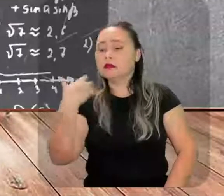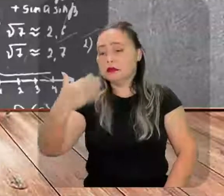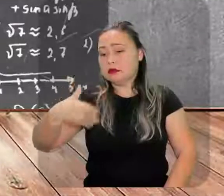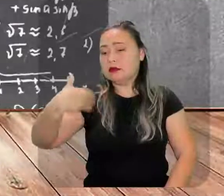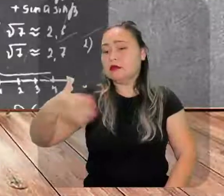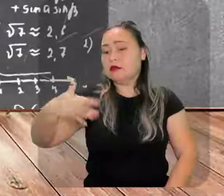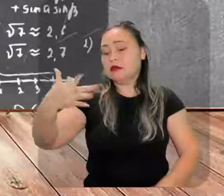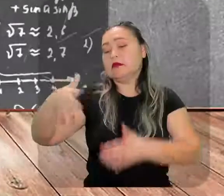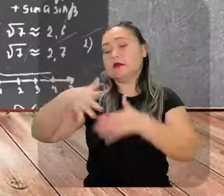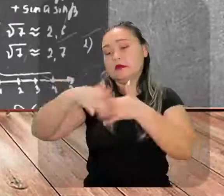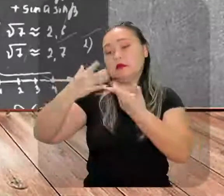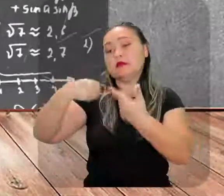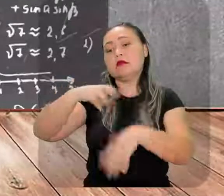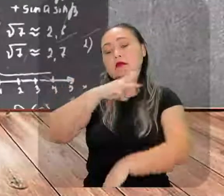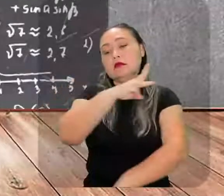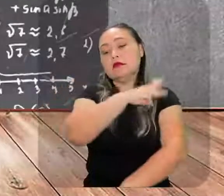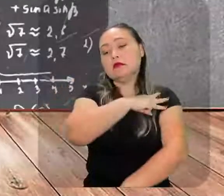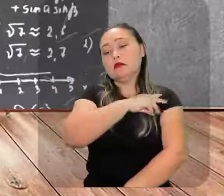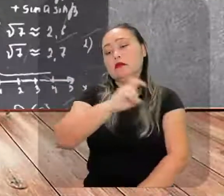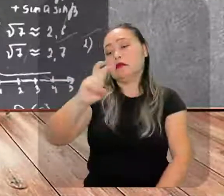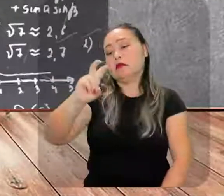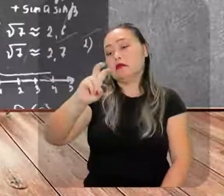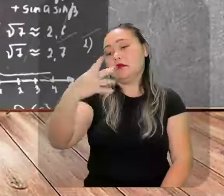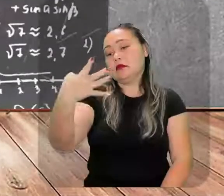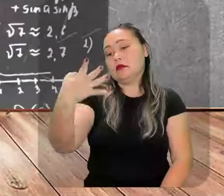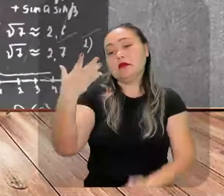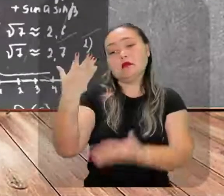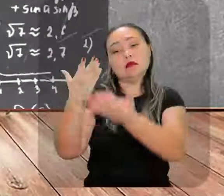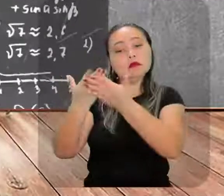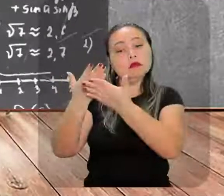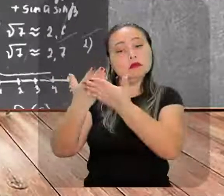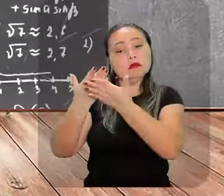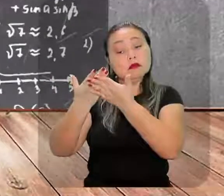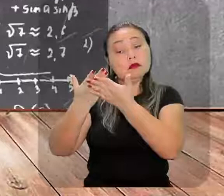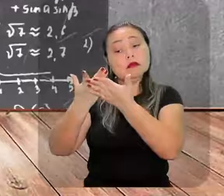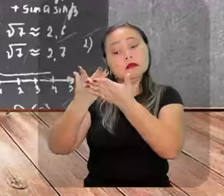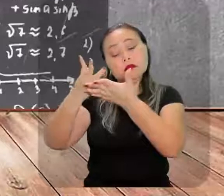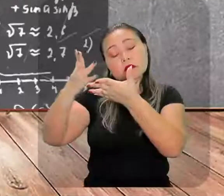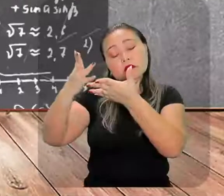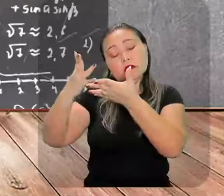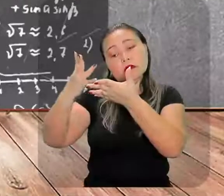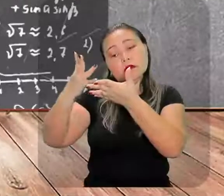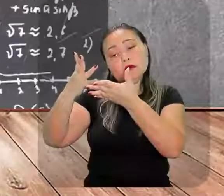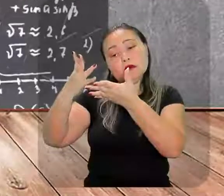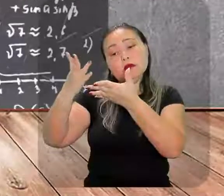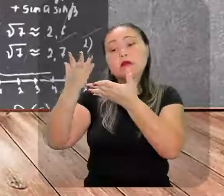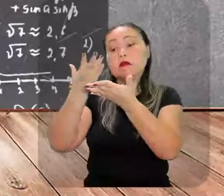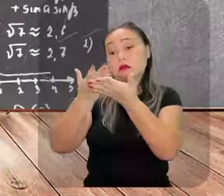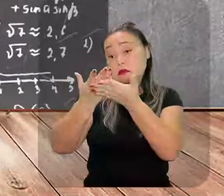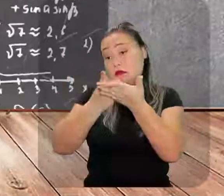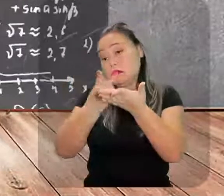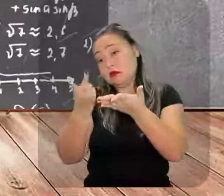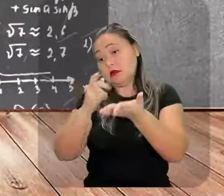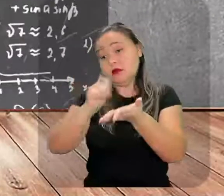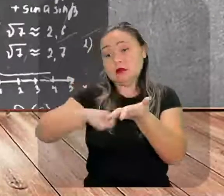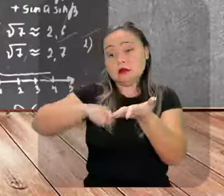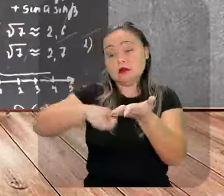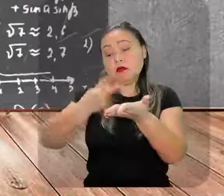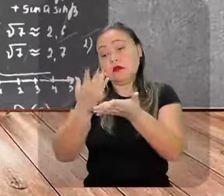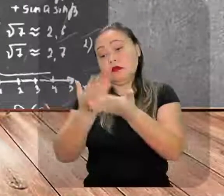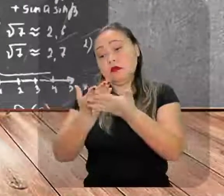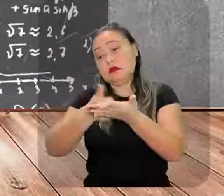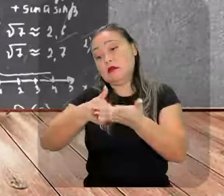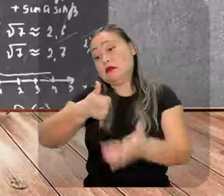né? A matemática do terceiro ano são 54 aulas. Isso contando aula e correção, né? Aula e correção, senão